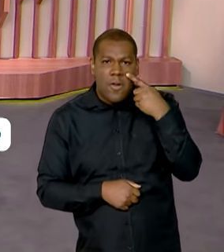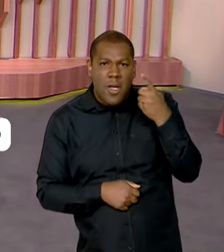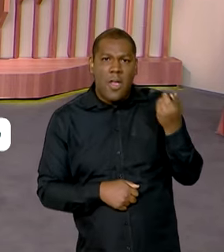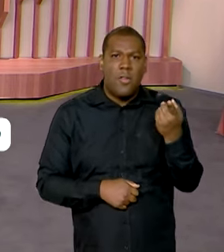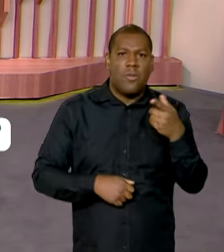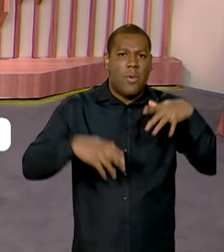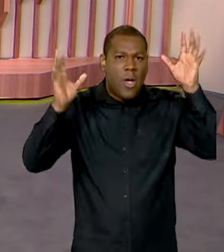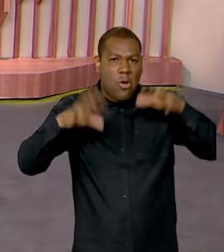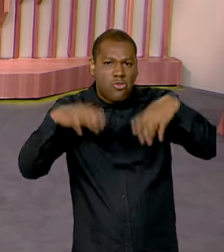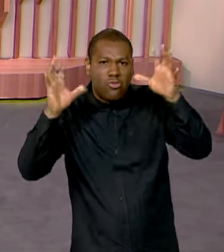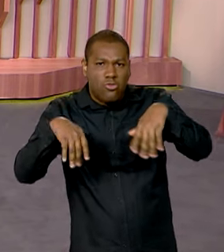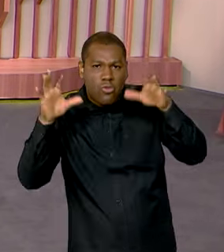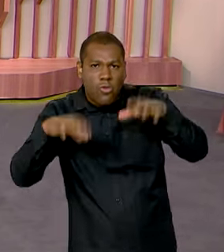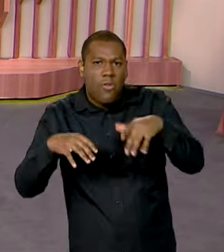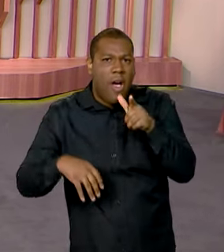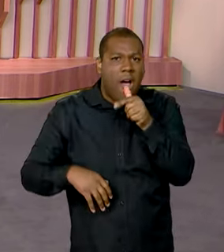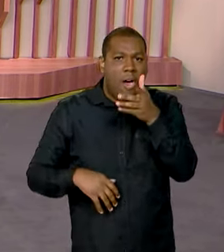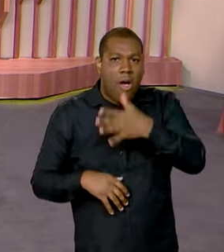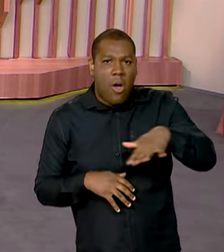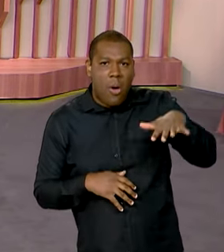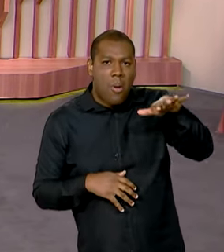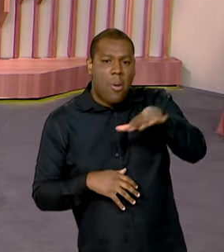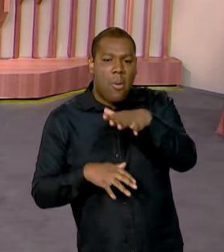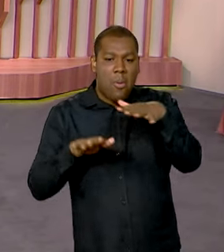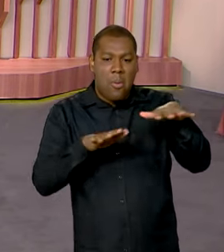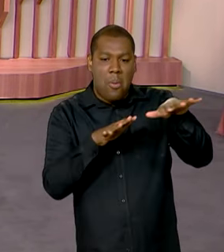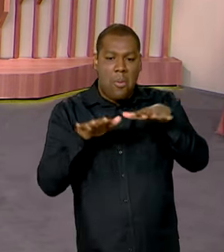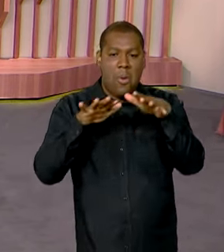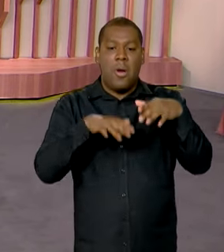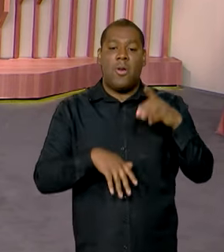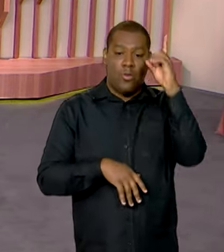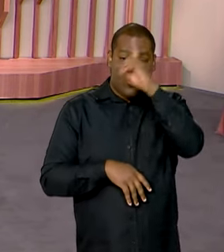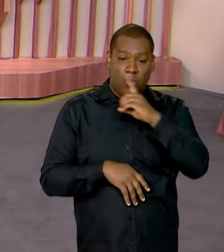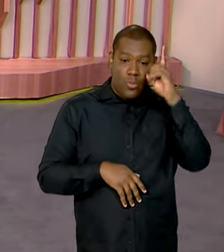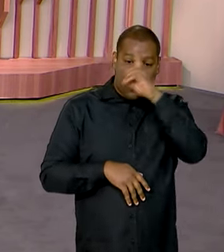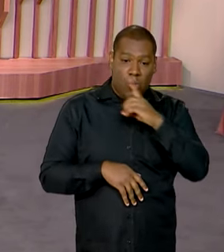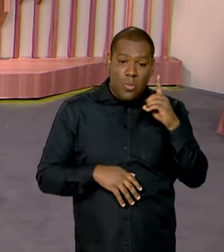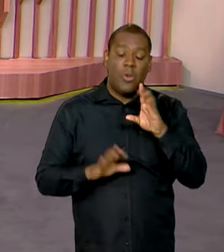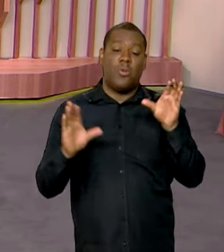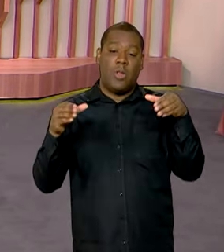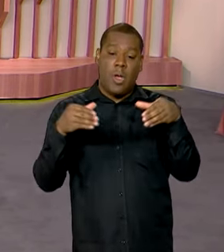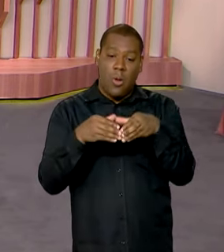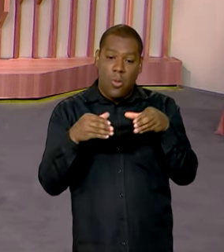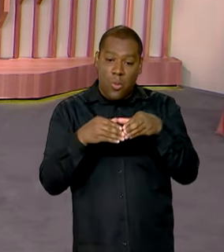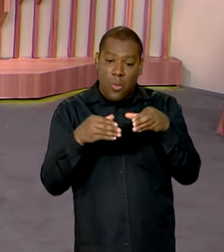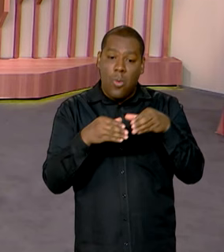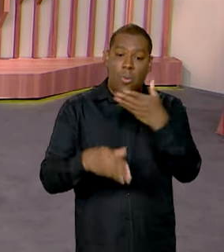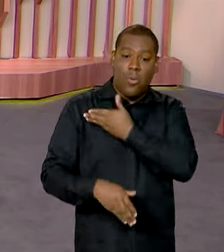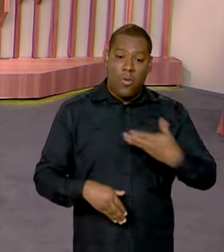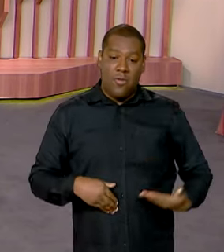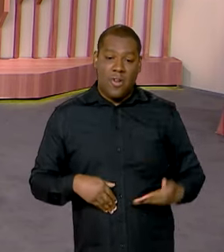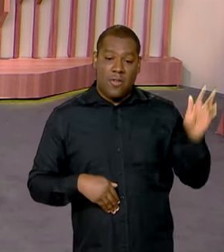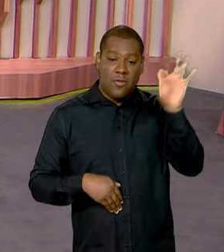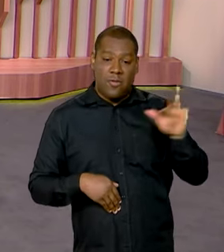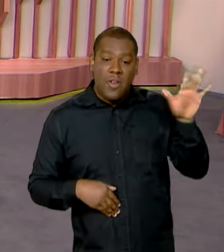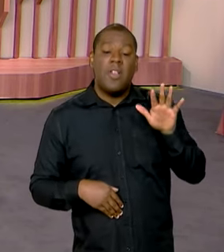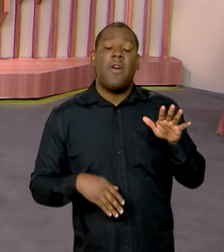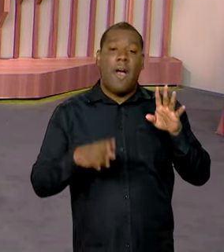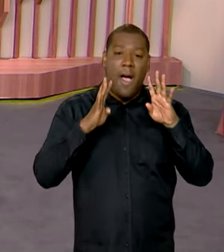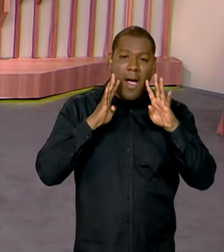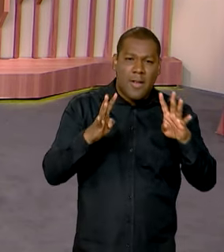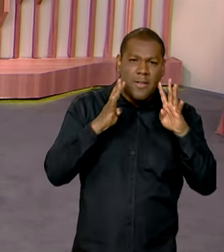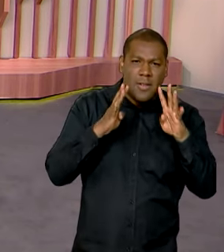as ações do governo federal na região. Também no domingo, a comitiva participou de um encontro para ouvir as demandas de mais